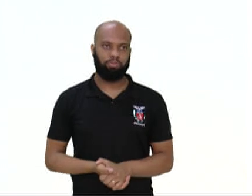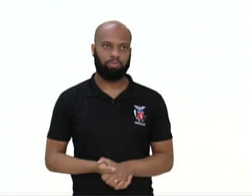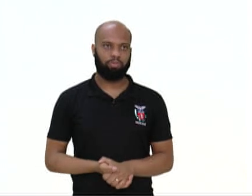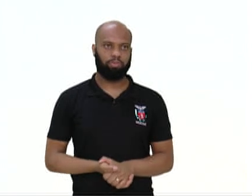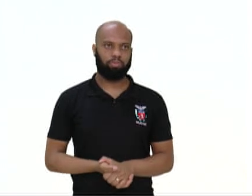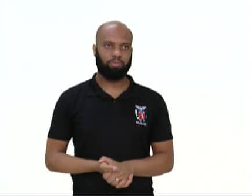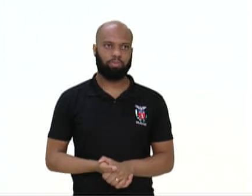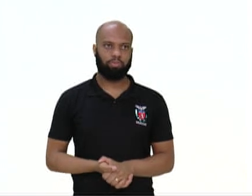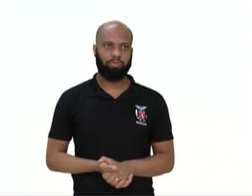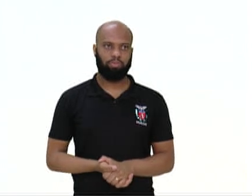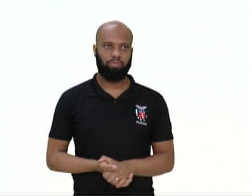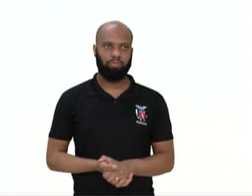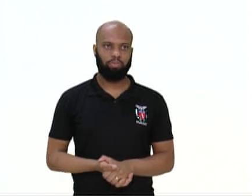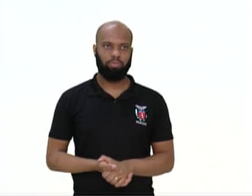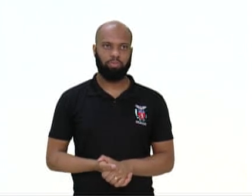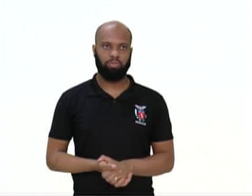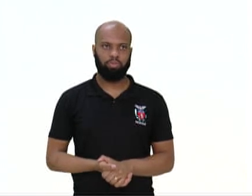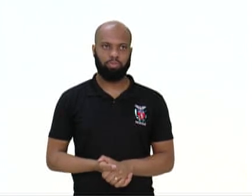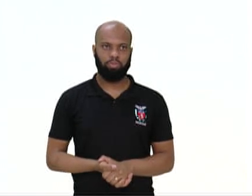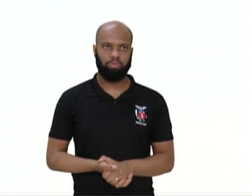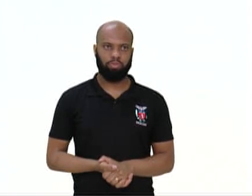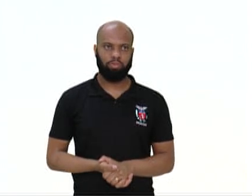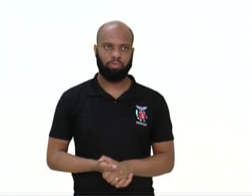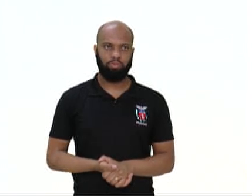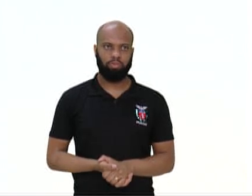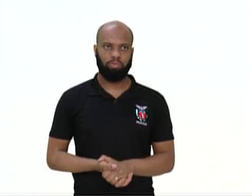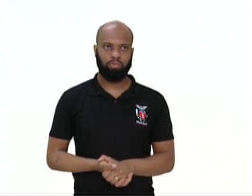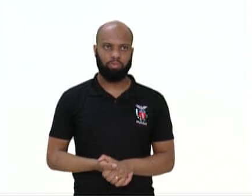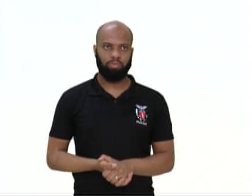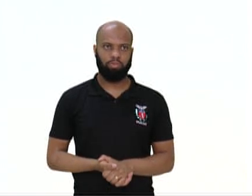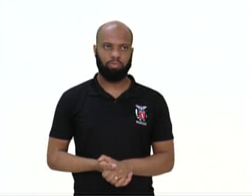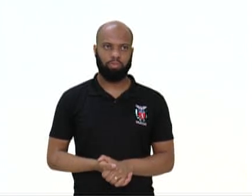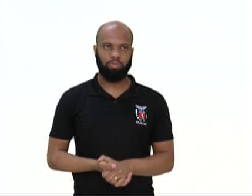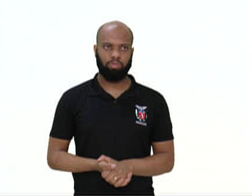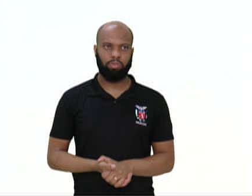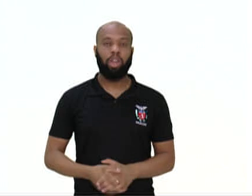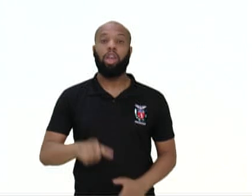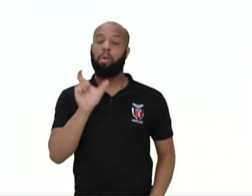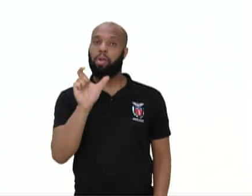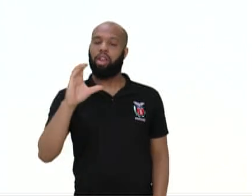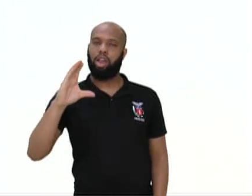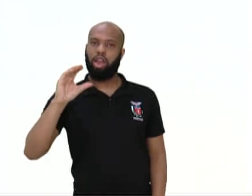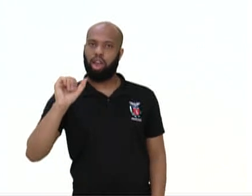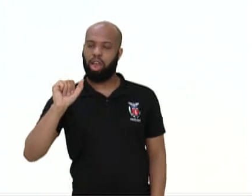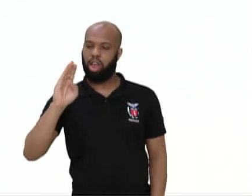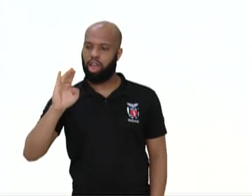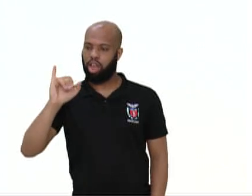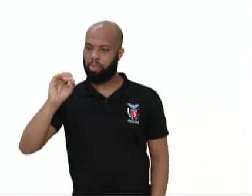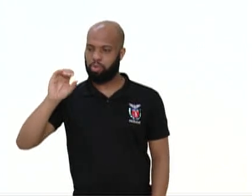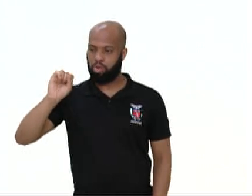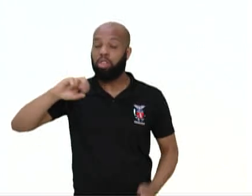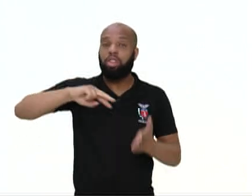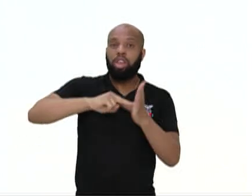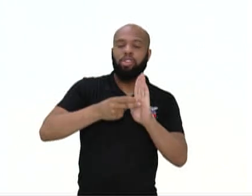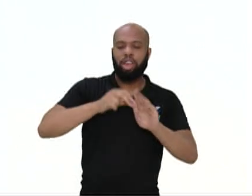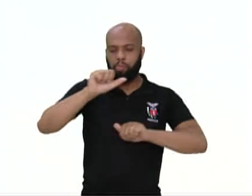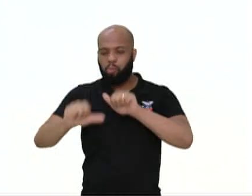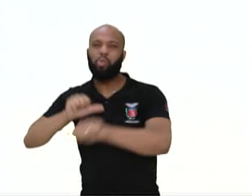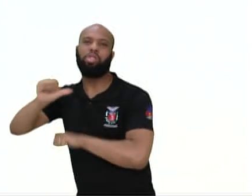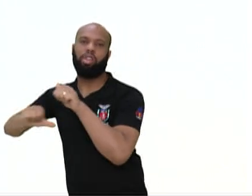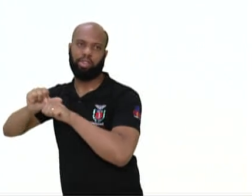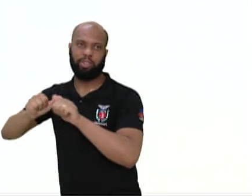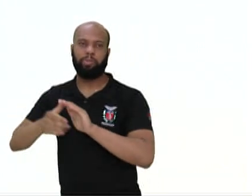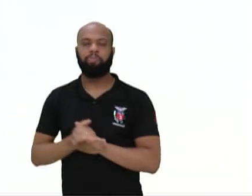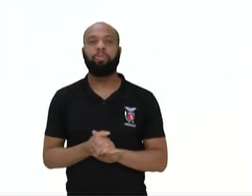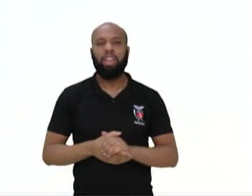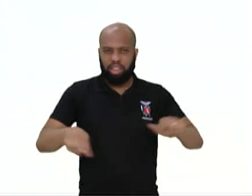mudanças ocorridos a través de los años. Então, o personagem, ele começa a lembrar, né, desde a infância dele,